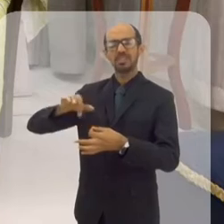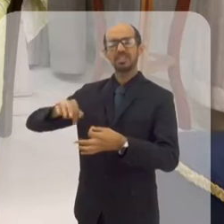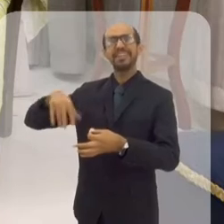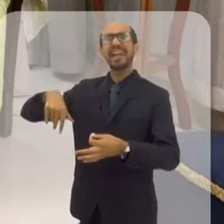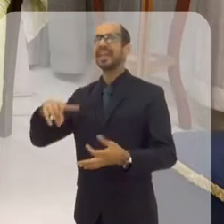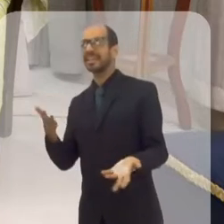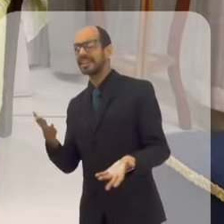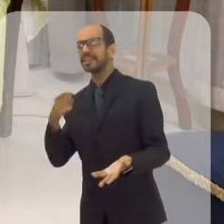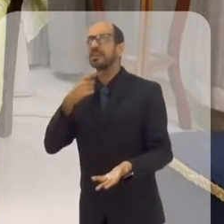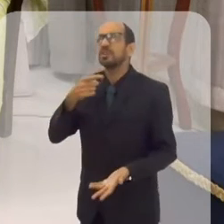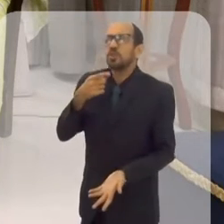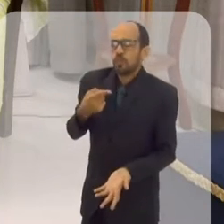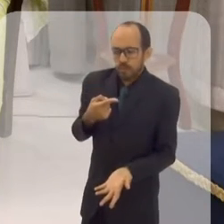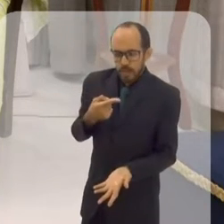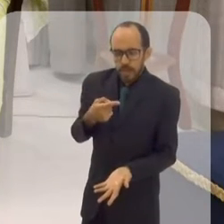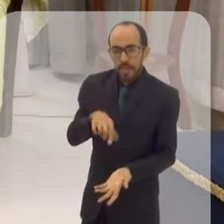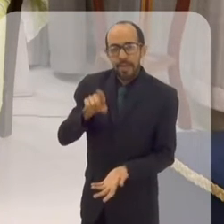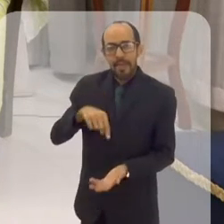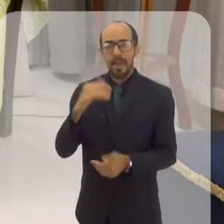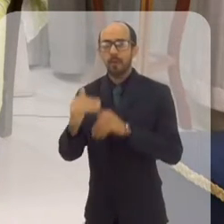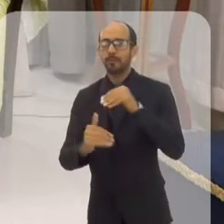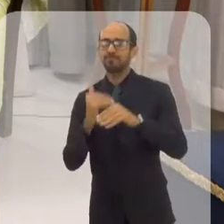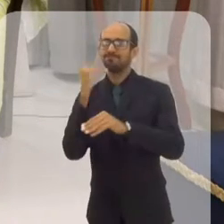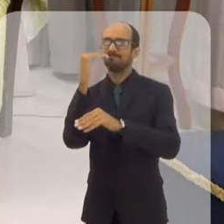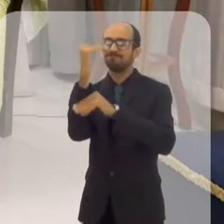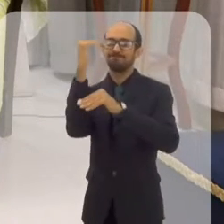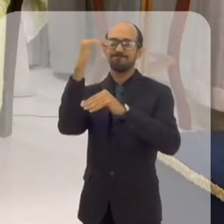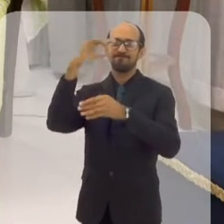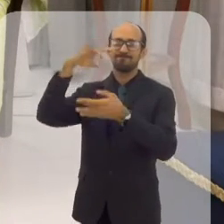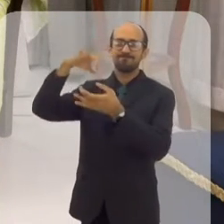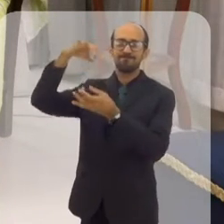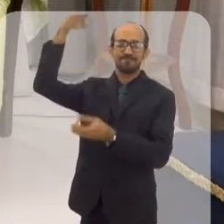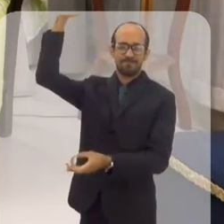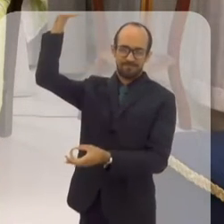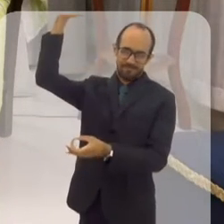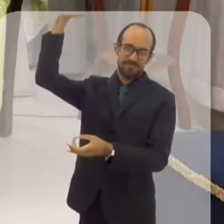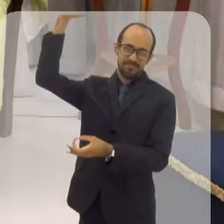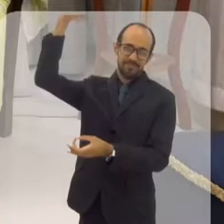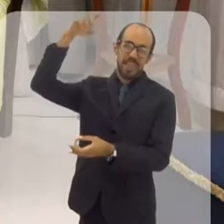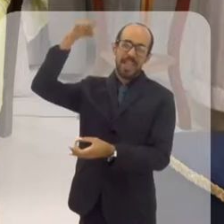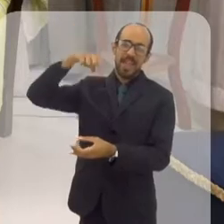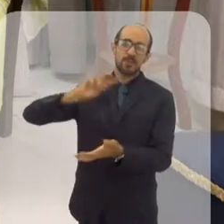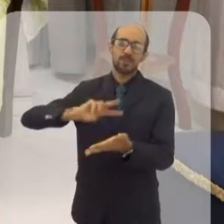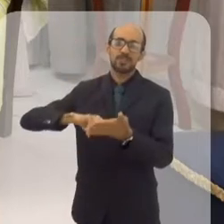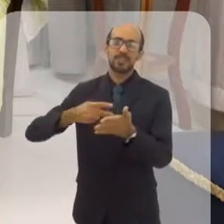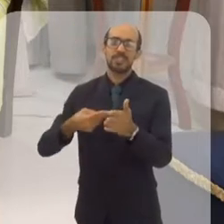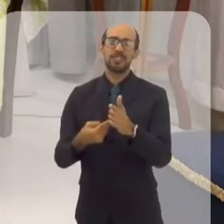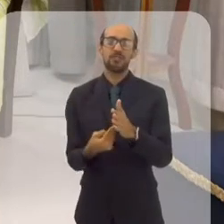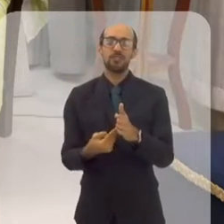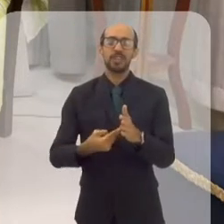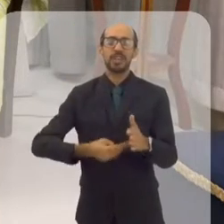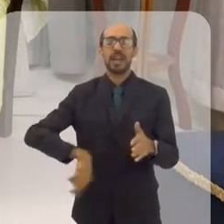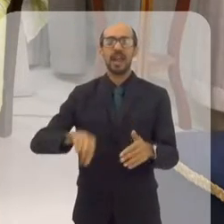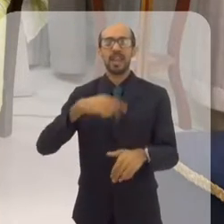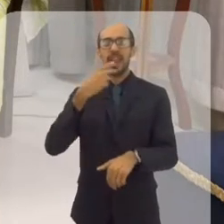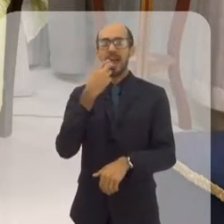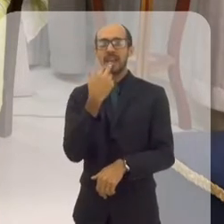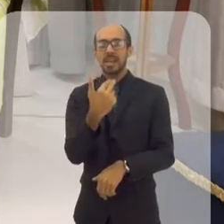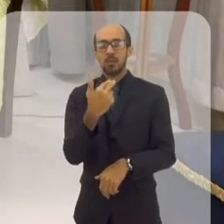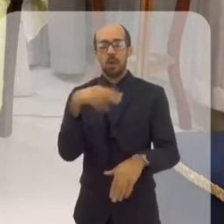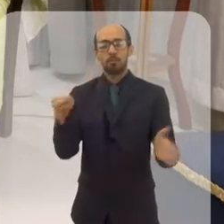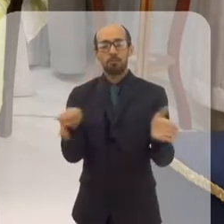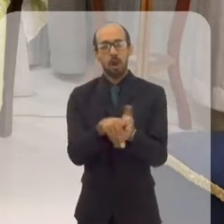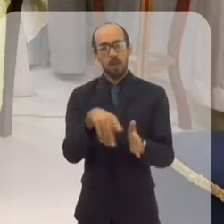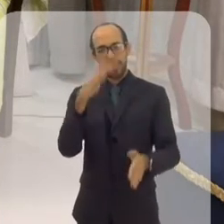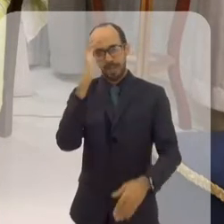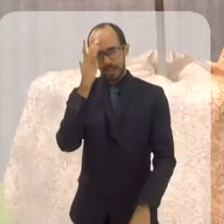com quem é uma conexão então a nossa conexão com o Supremo tá eu Isso é o que significa em sânscrito a palavra yoga